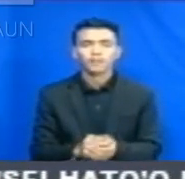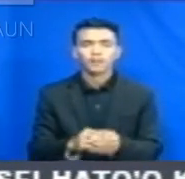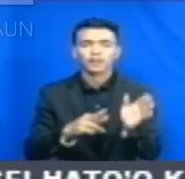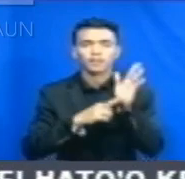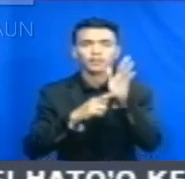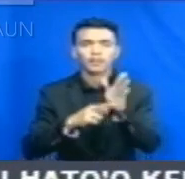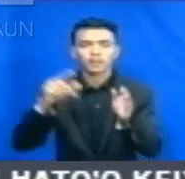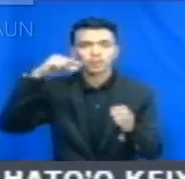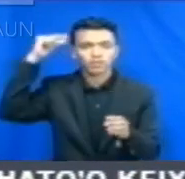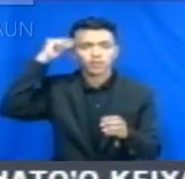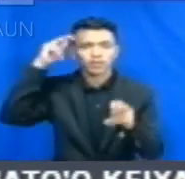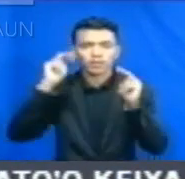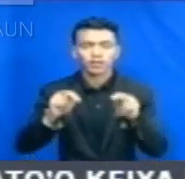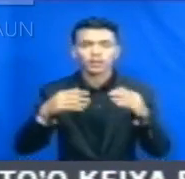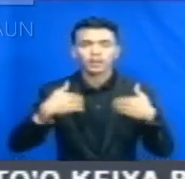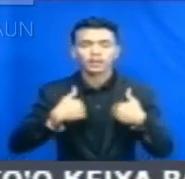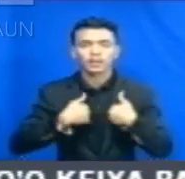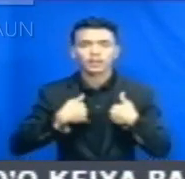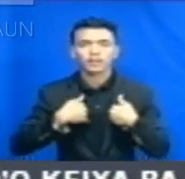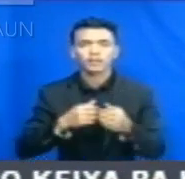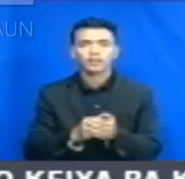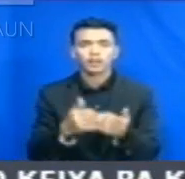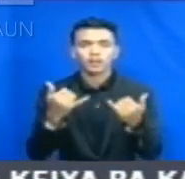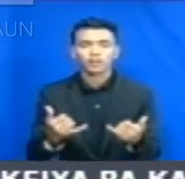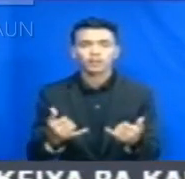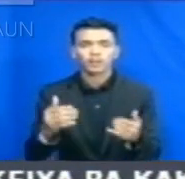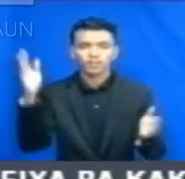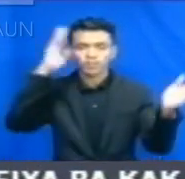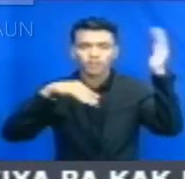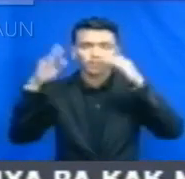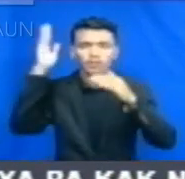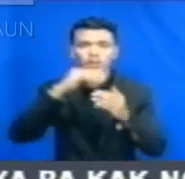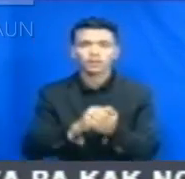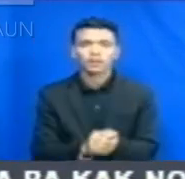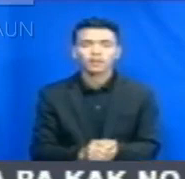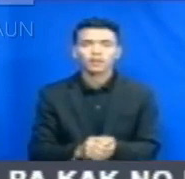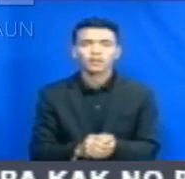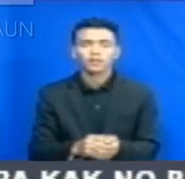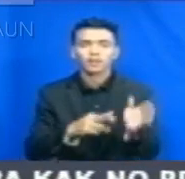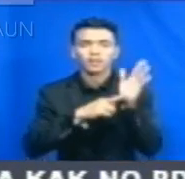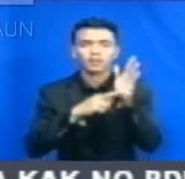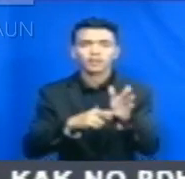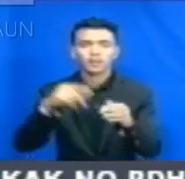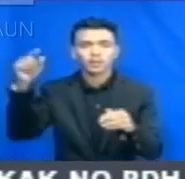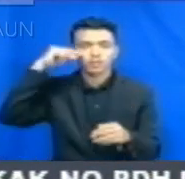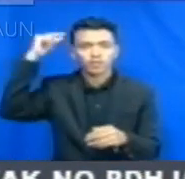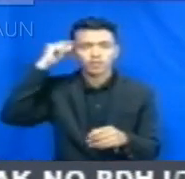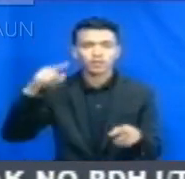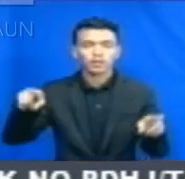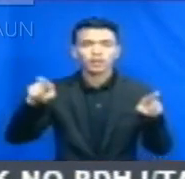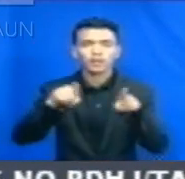representante governo nem tem que ir agora e caso ida nem acá acionista ou representante governo nem não dar